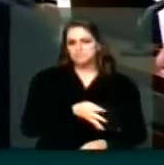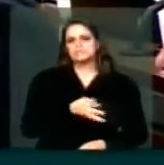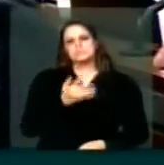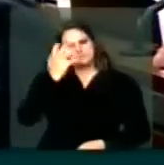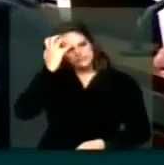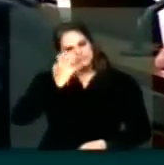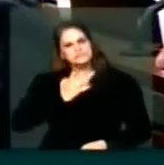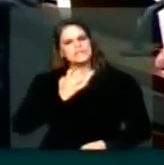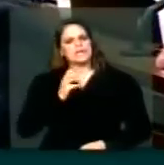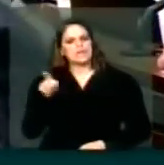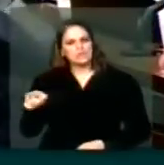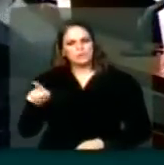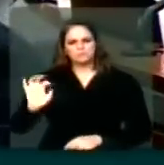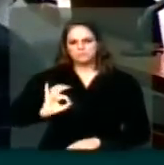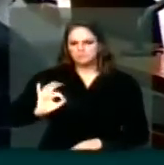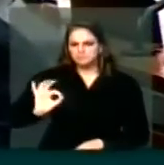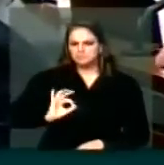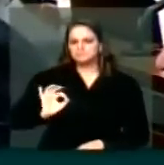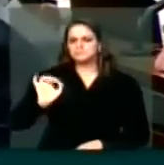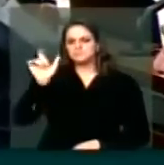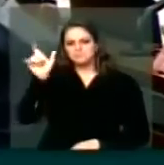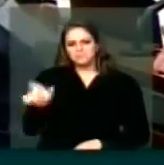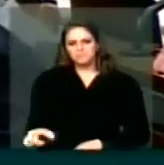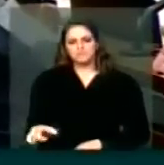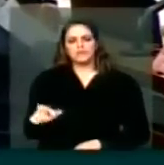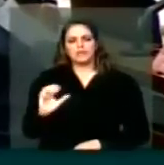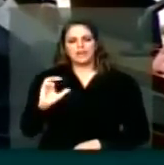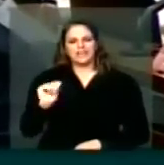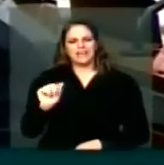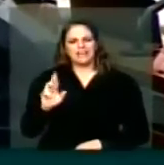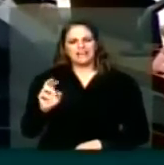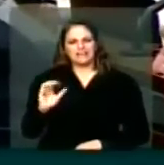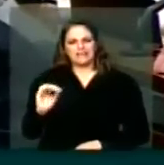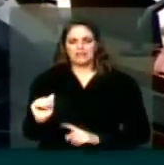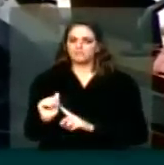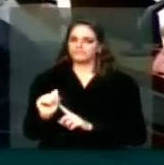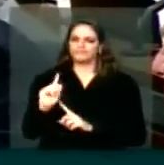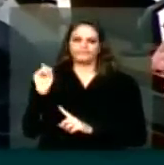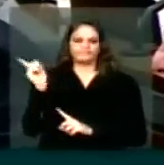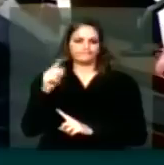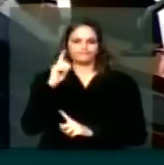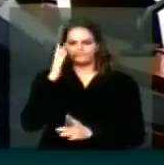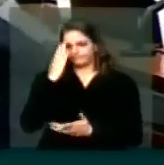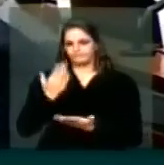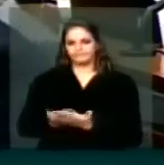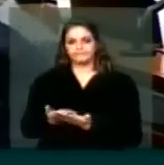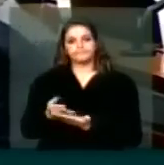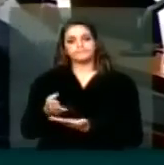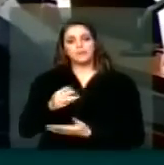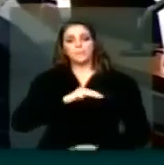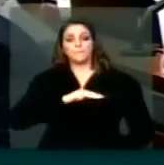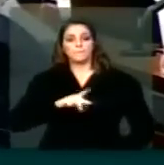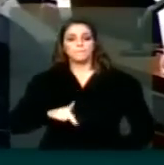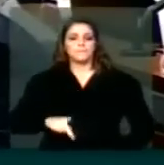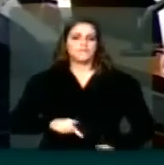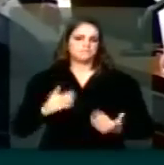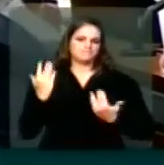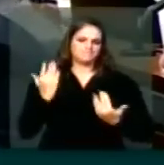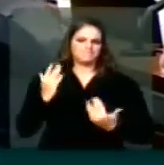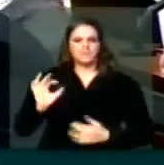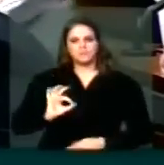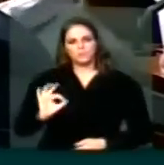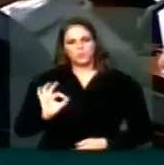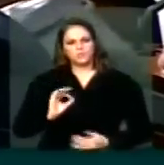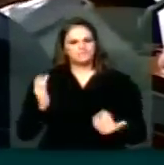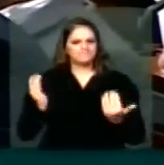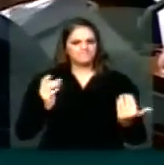Careca, um policial de reputação bastante abalada perante o próprio Ministério Público e a polícia, na